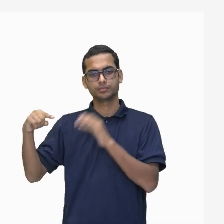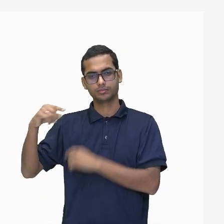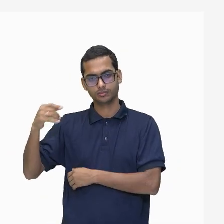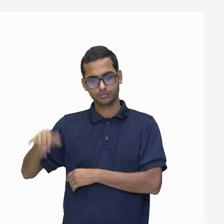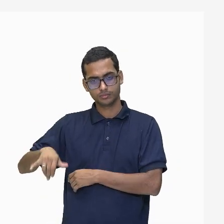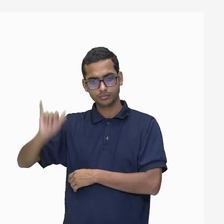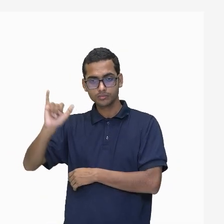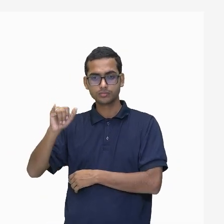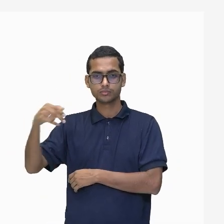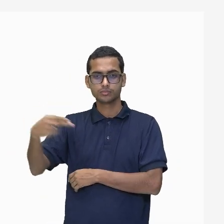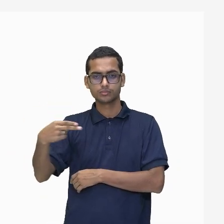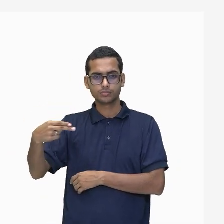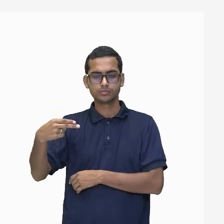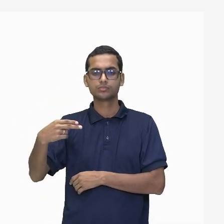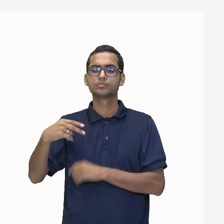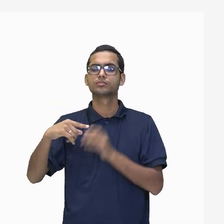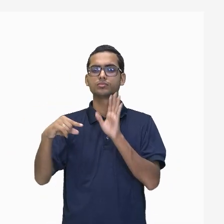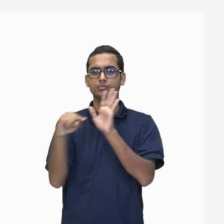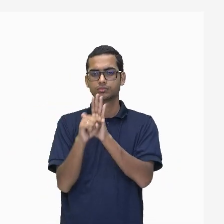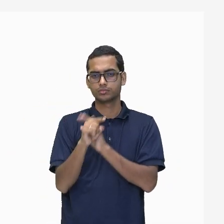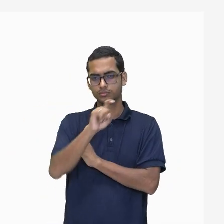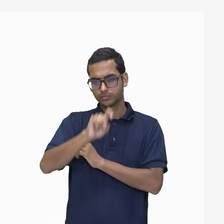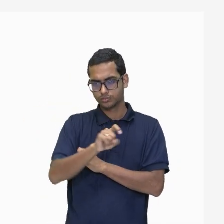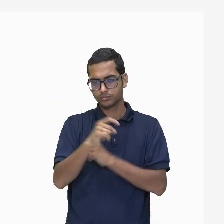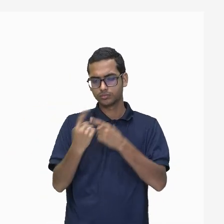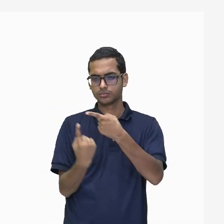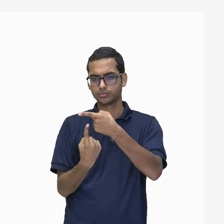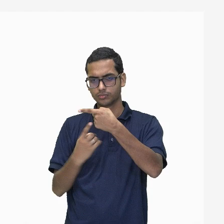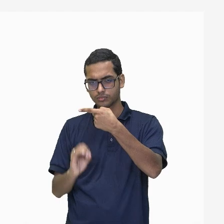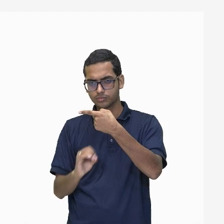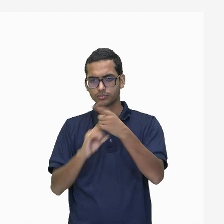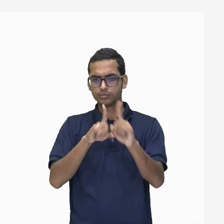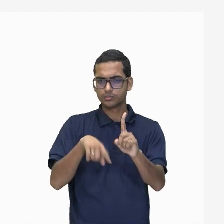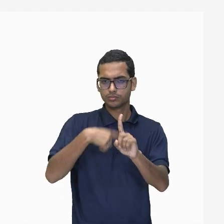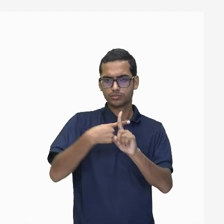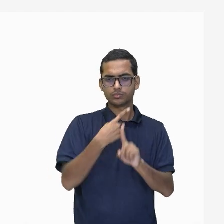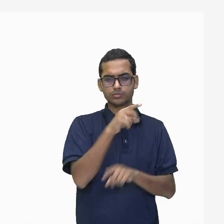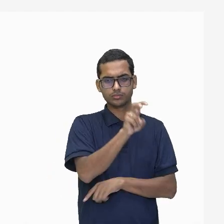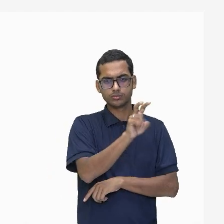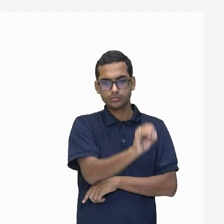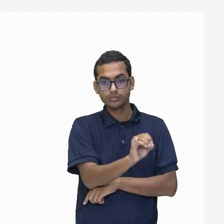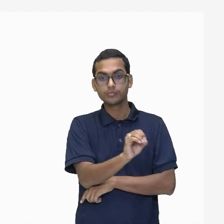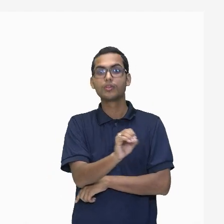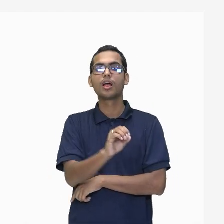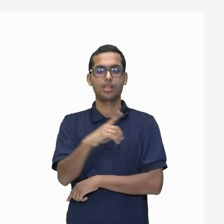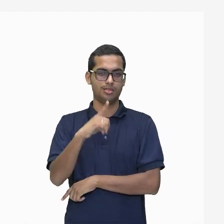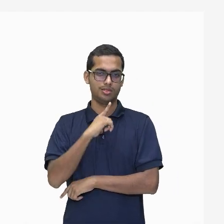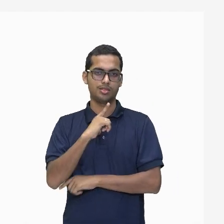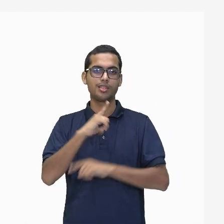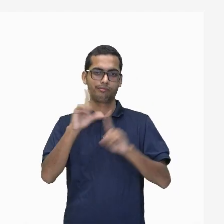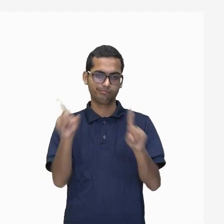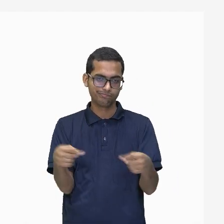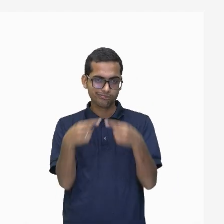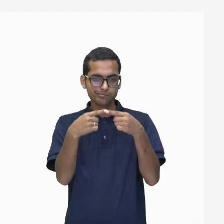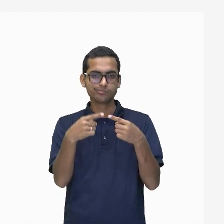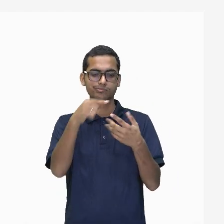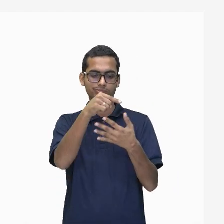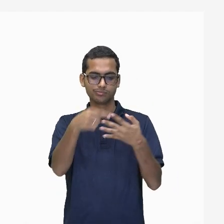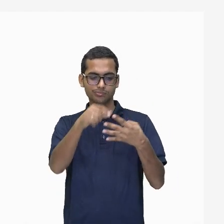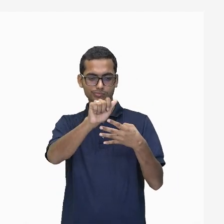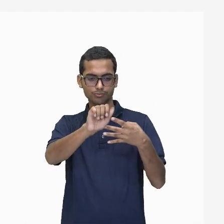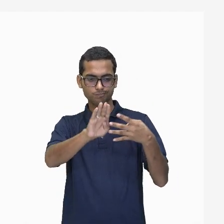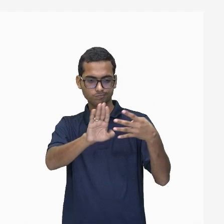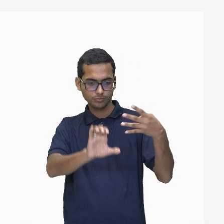ser menos x sobre 10 mais 50. Agora sim, eu tenho